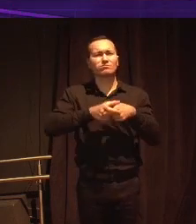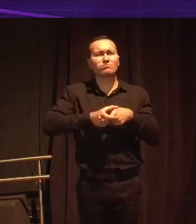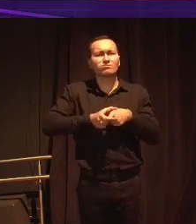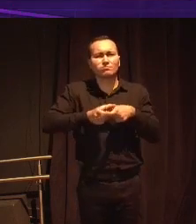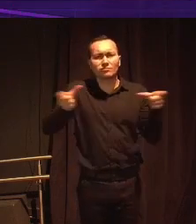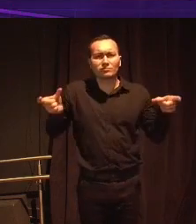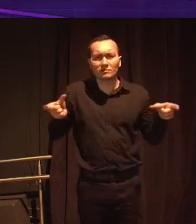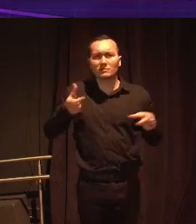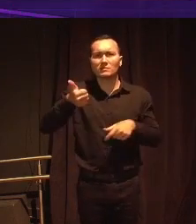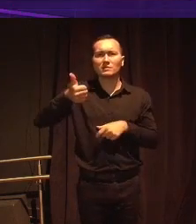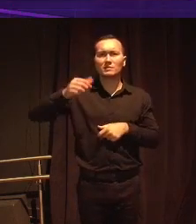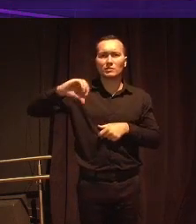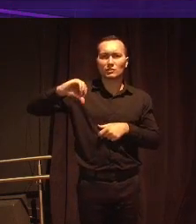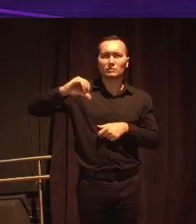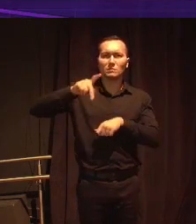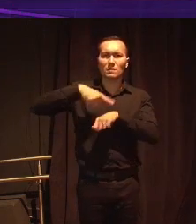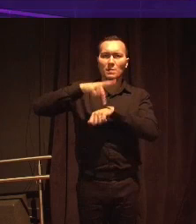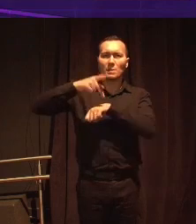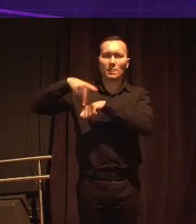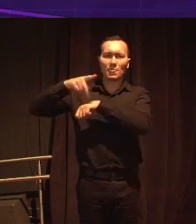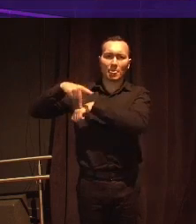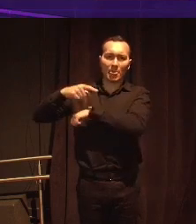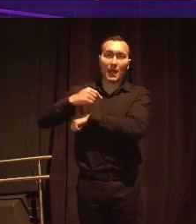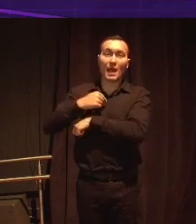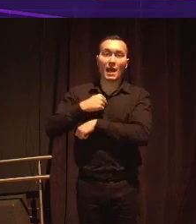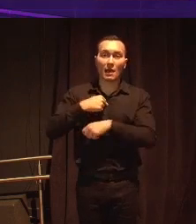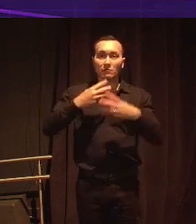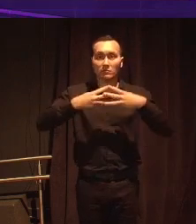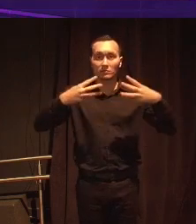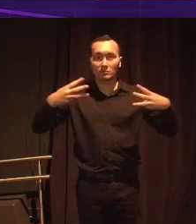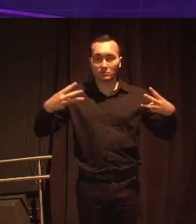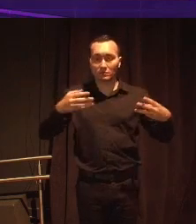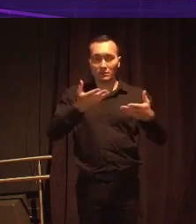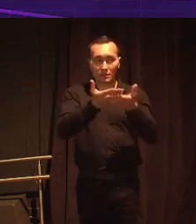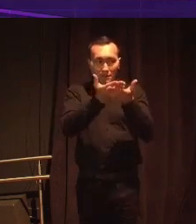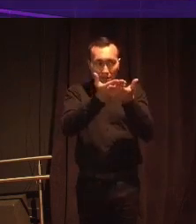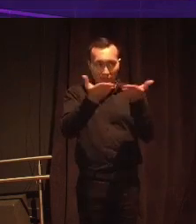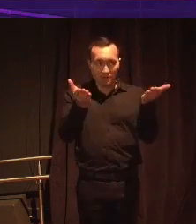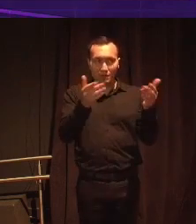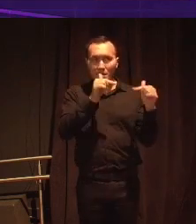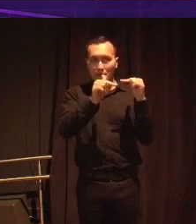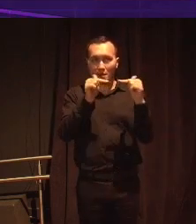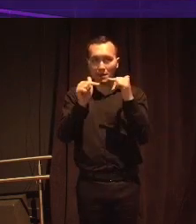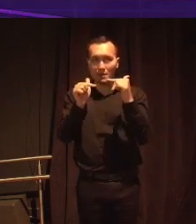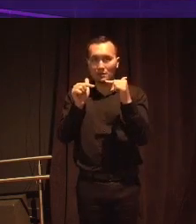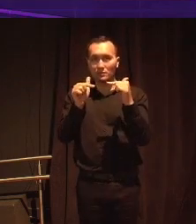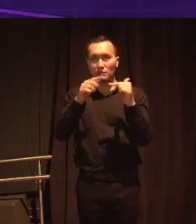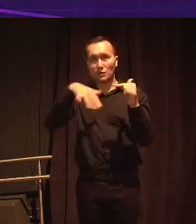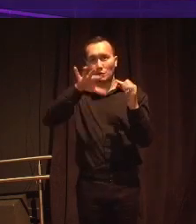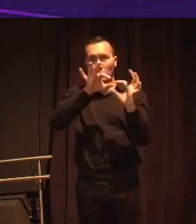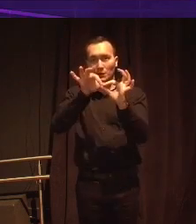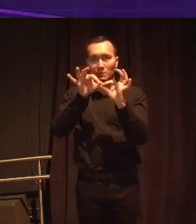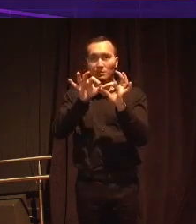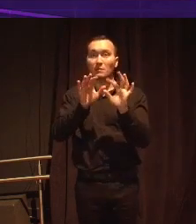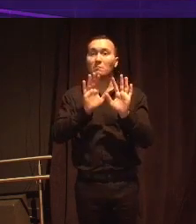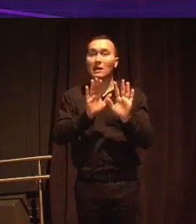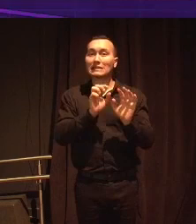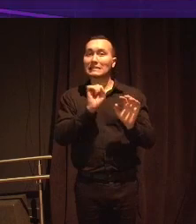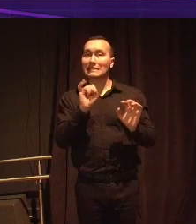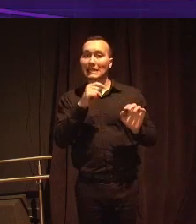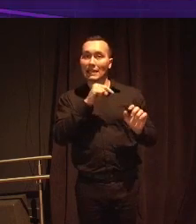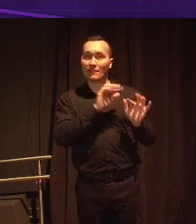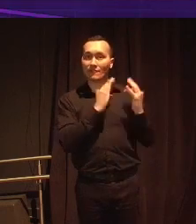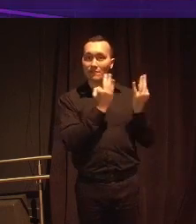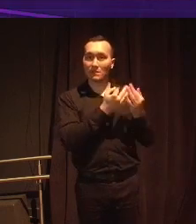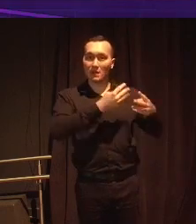um projeto aqueles following the sun. E se eu não tivesse uma rede de apoio, principalmente num momento de mudança de país,